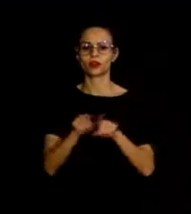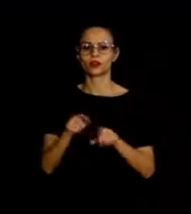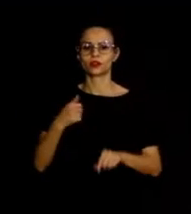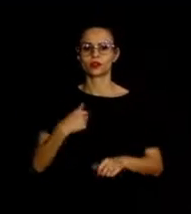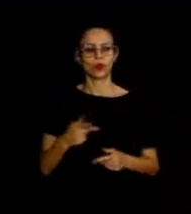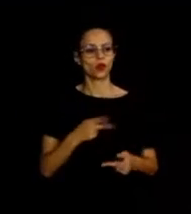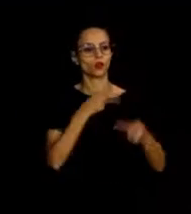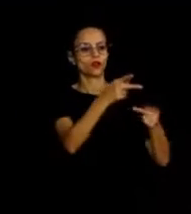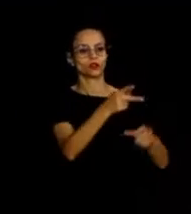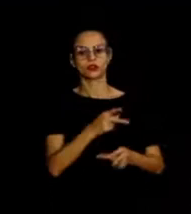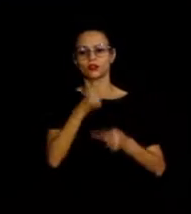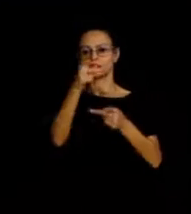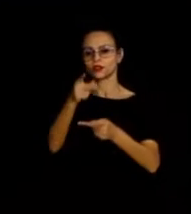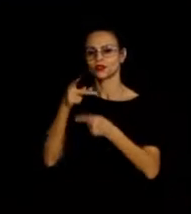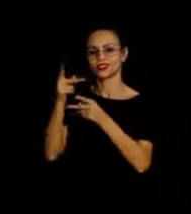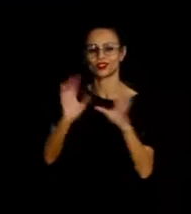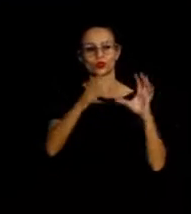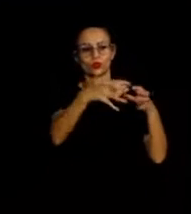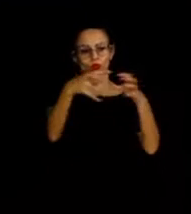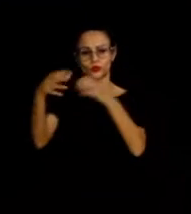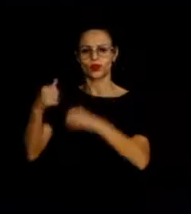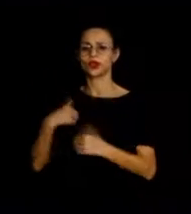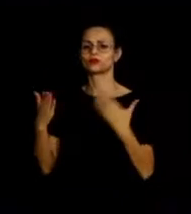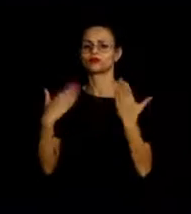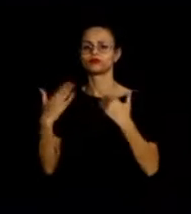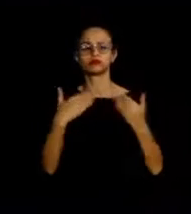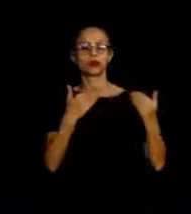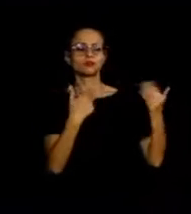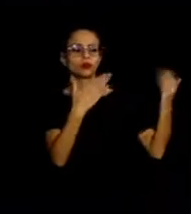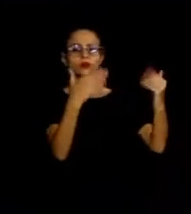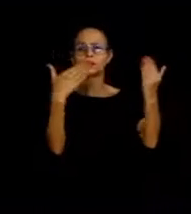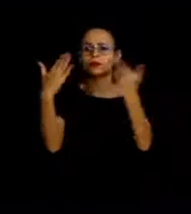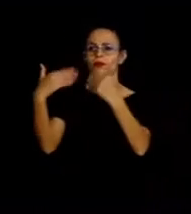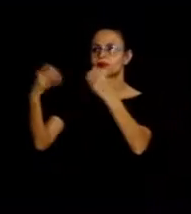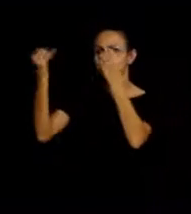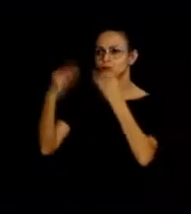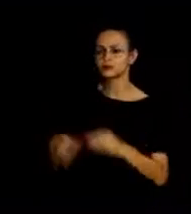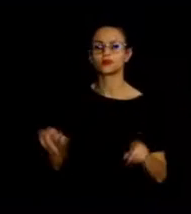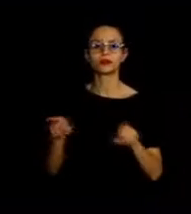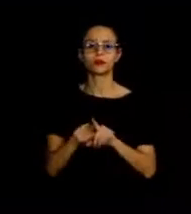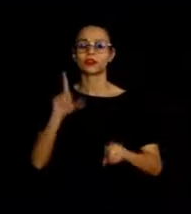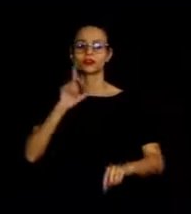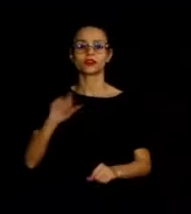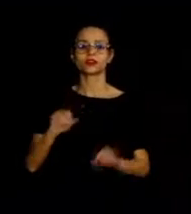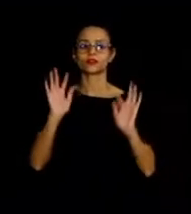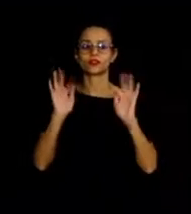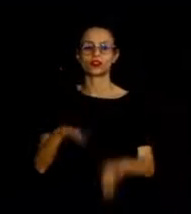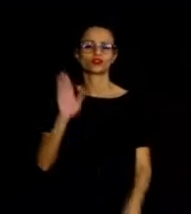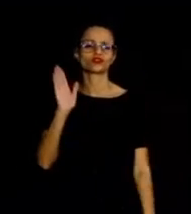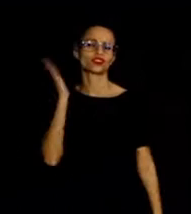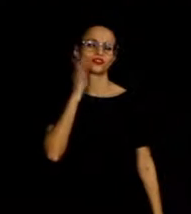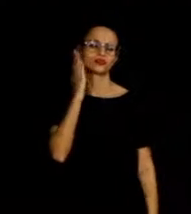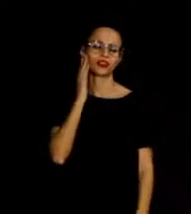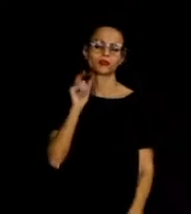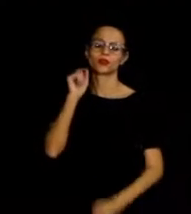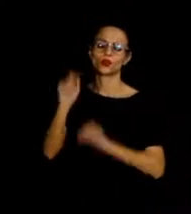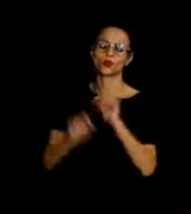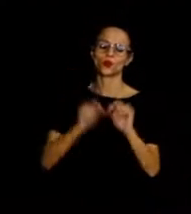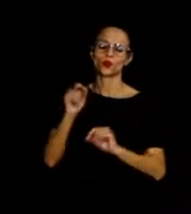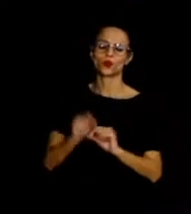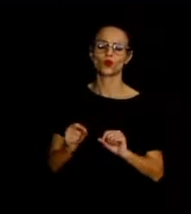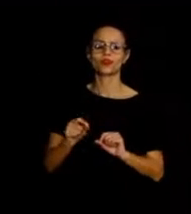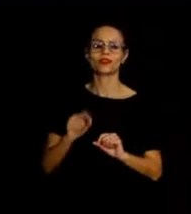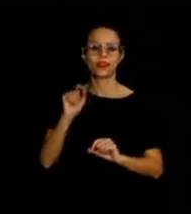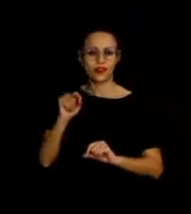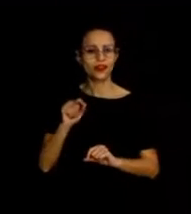visitava cada sete e eu fui conversando com eles explicando e na saída ele já praticamente sabia o que era Medida Provisória que fez